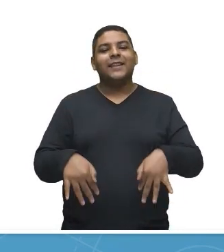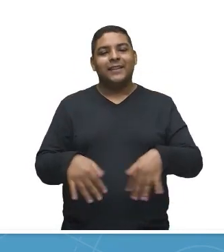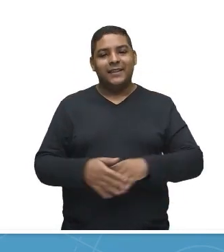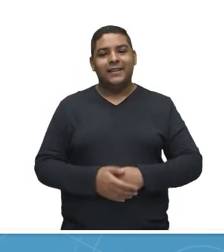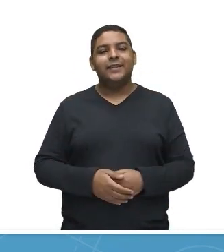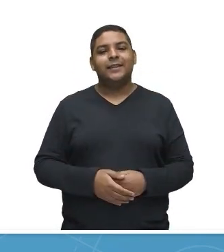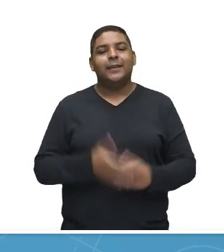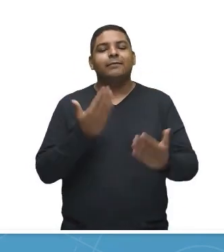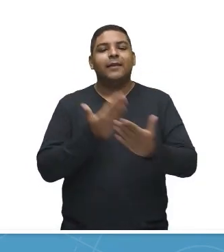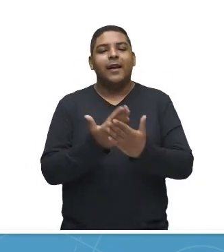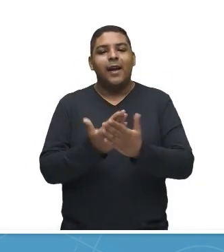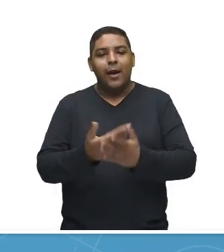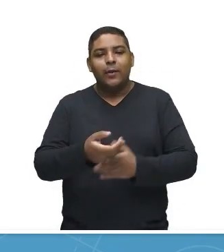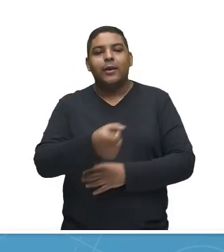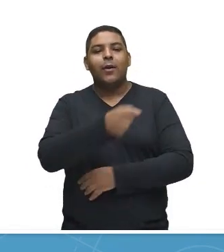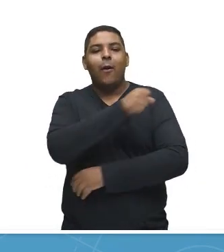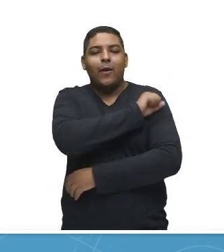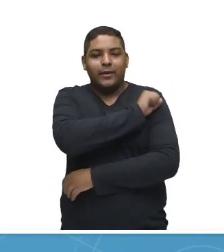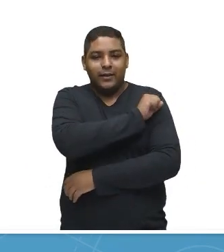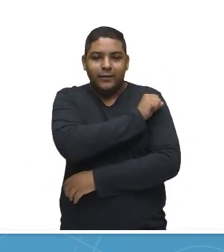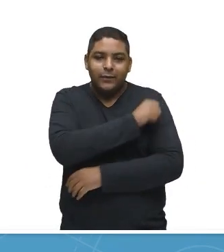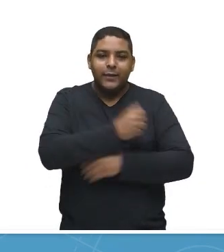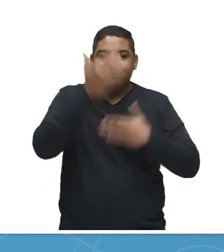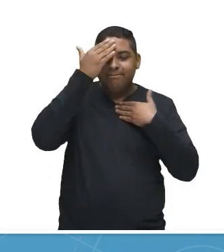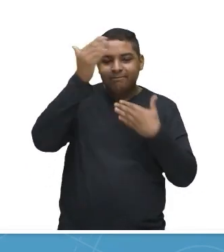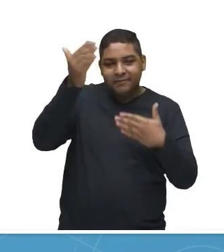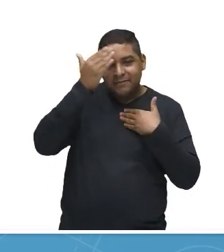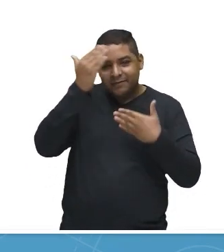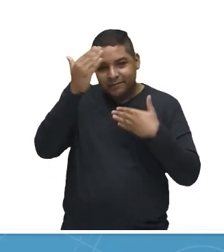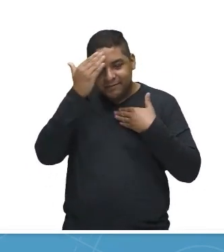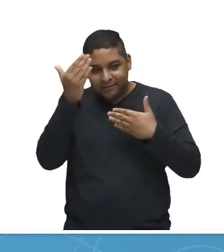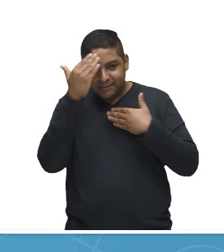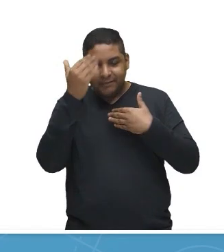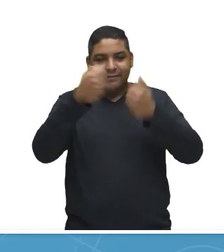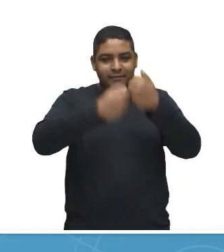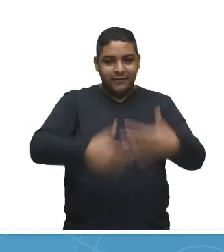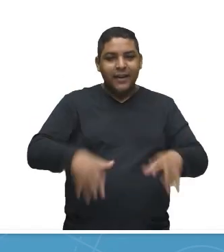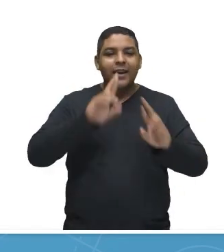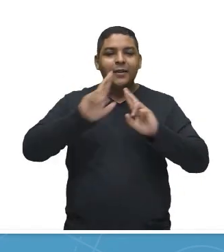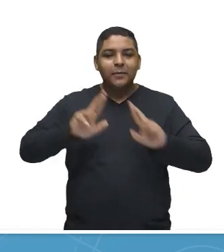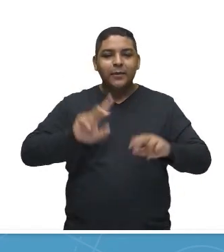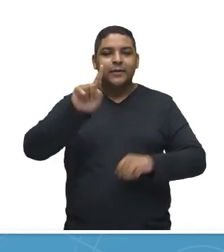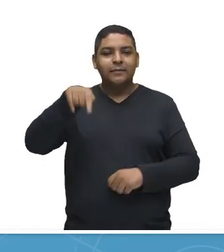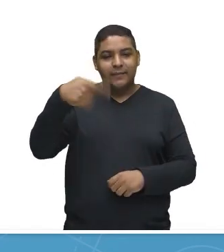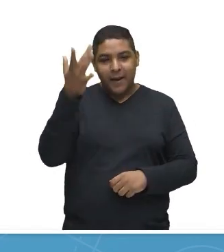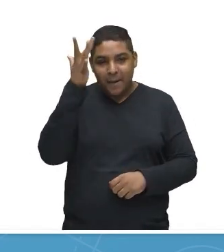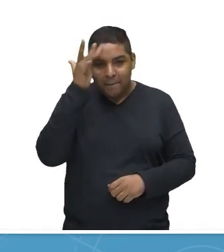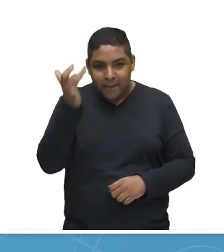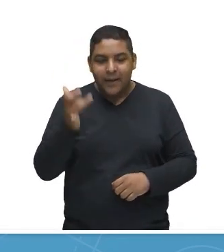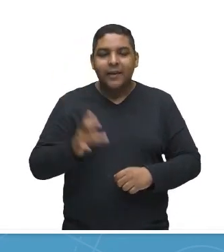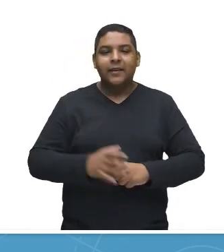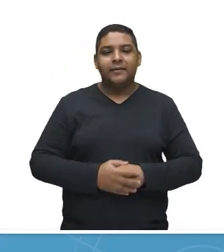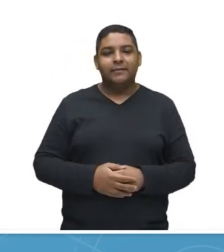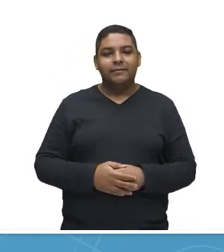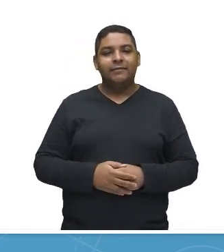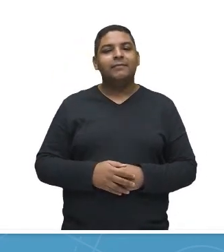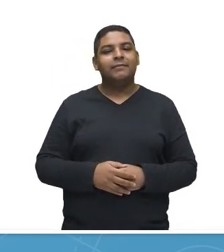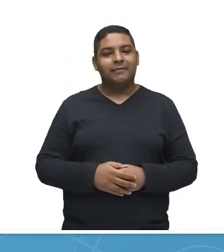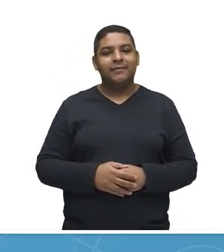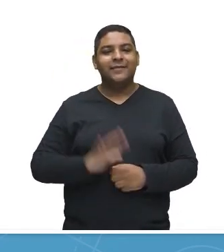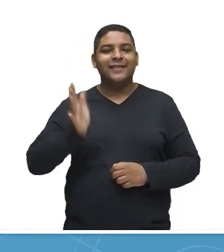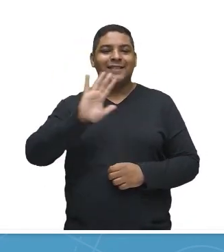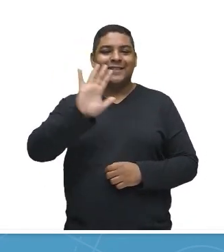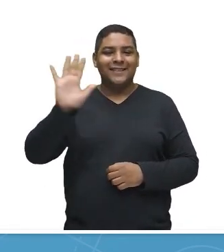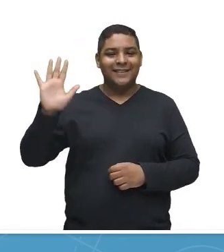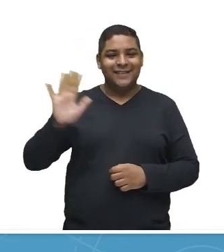a aula do 8º ano. Já agradeço a participação de todos, espero vocês aqui amanhã e a gente se vê, tá